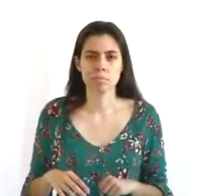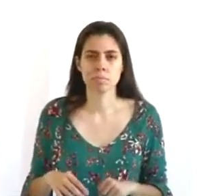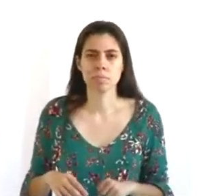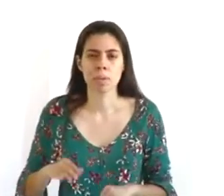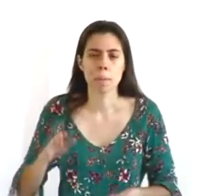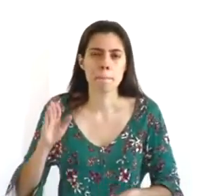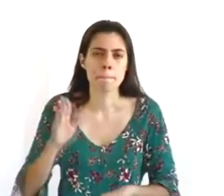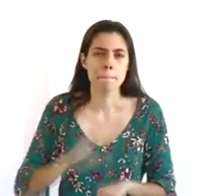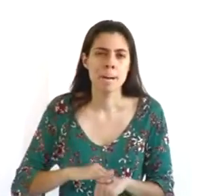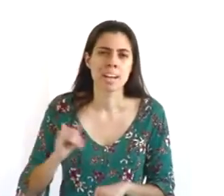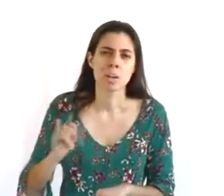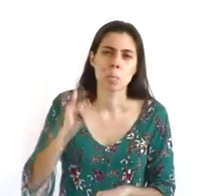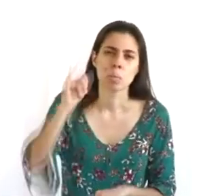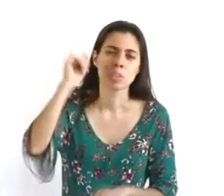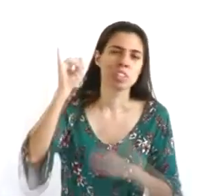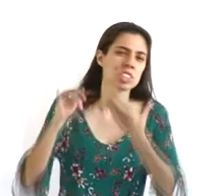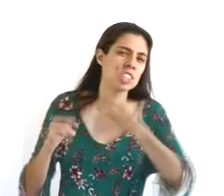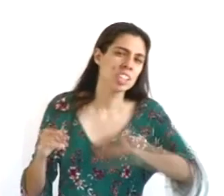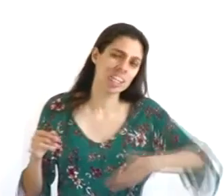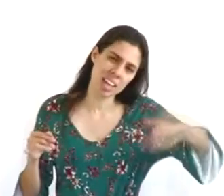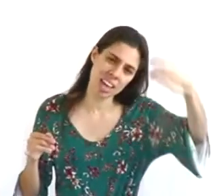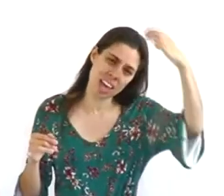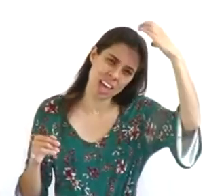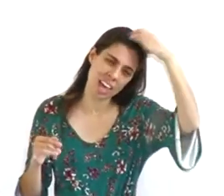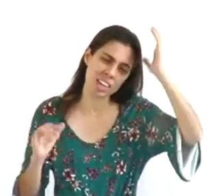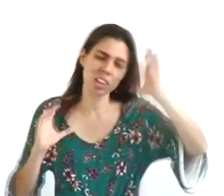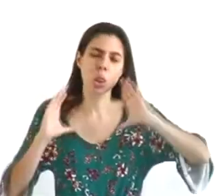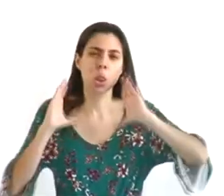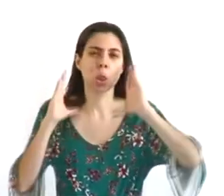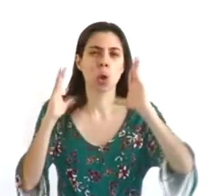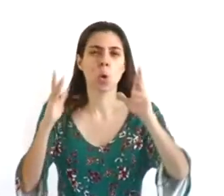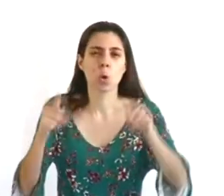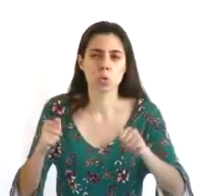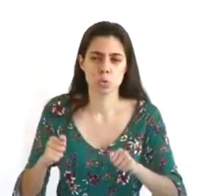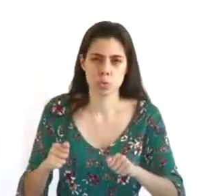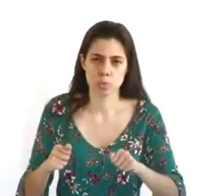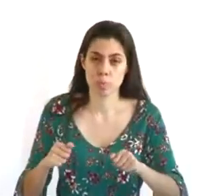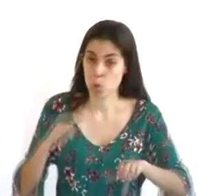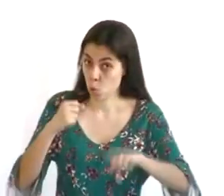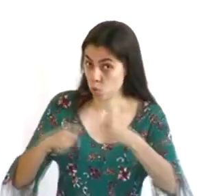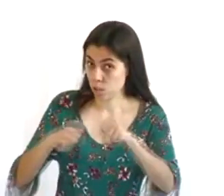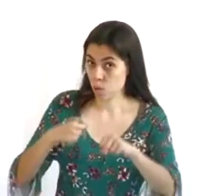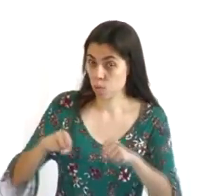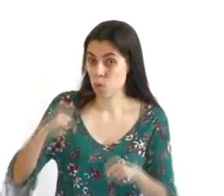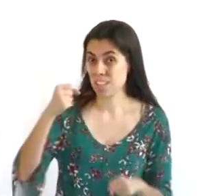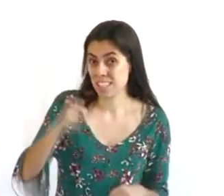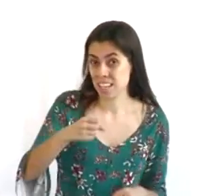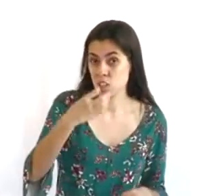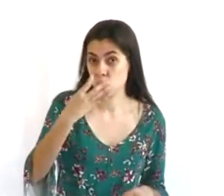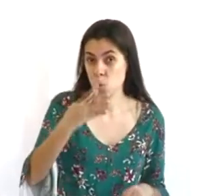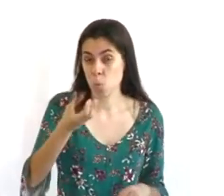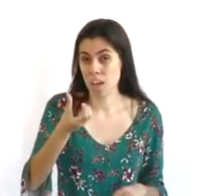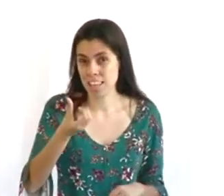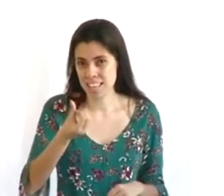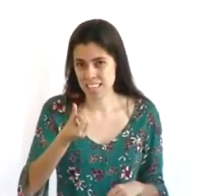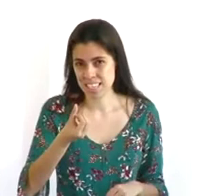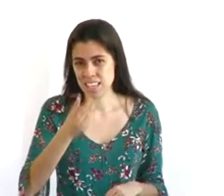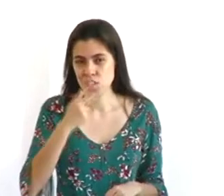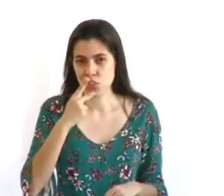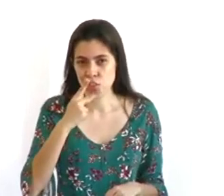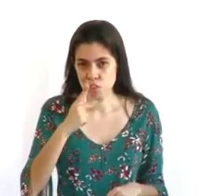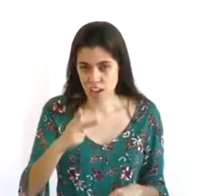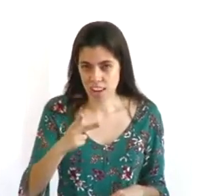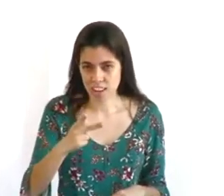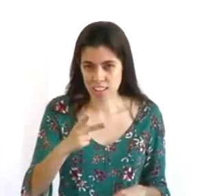Salmo 146 diz: não confieis em príncipes, nem nos filhos dos homens. Hoje é um dia para a nossa cidade e muitas outras no Brasil, de